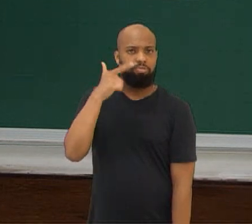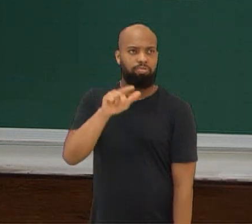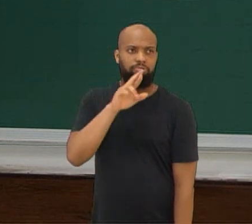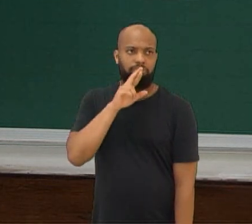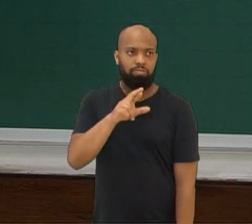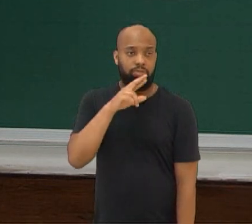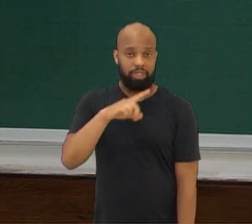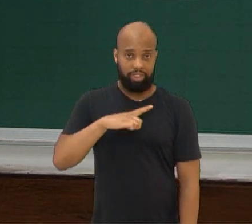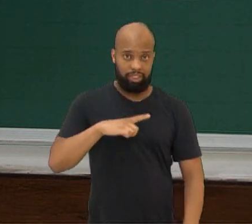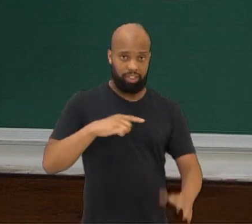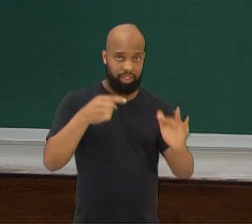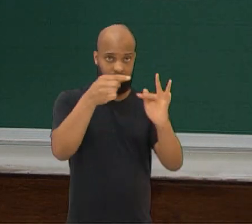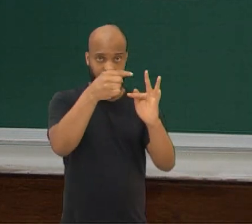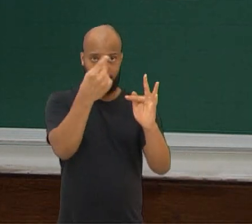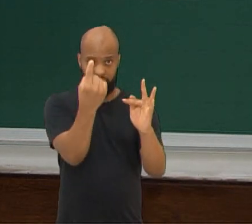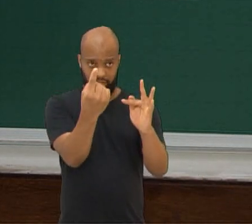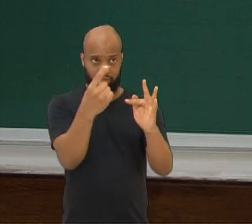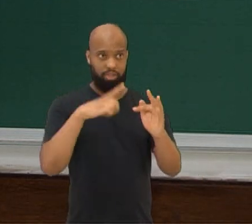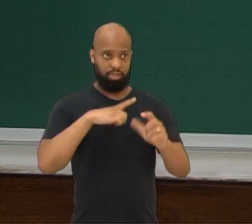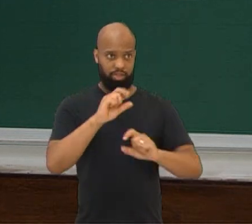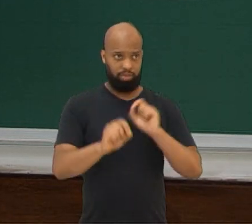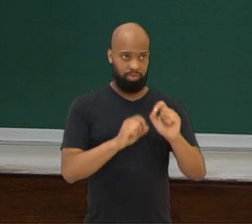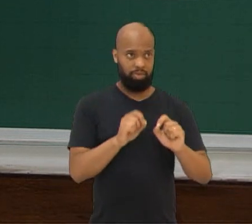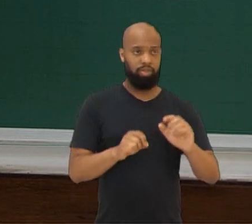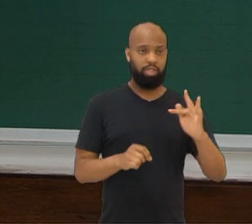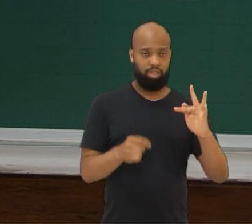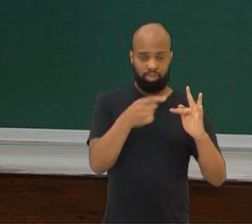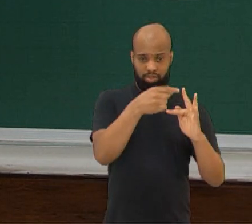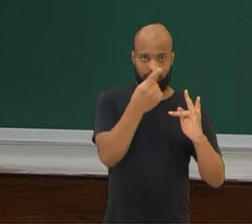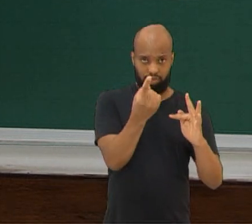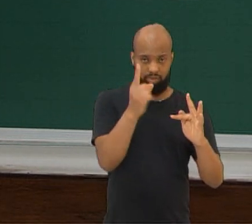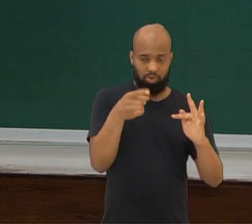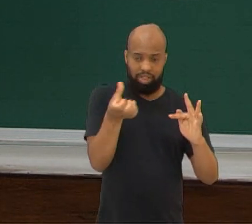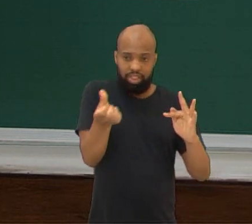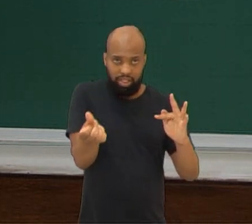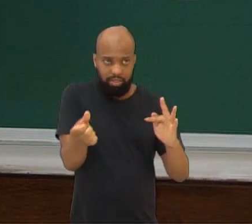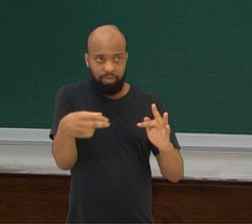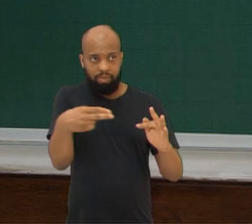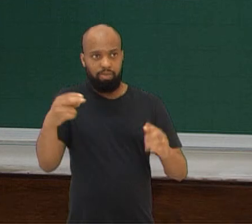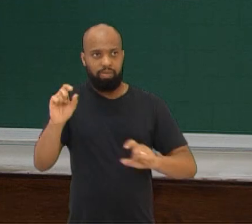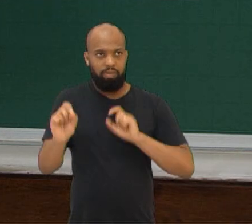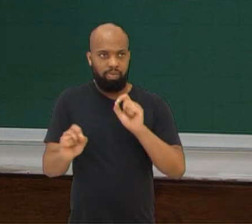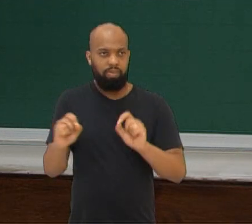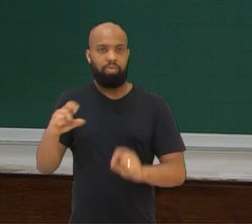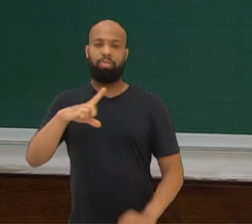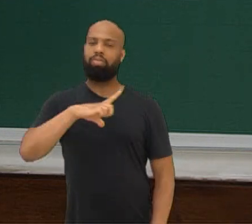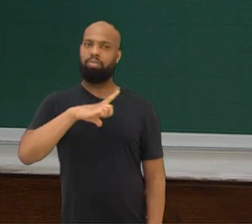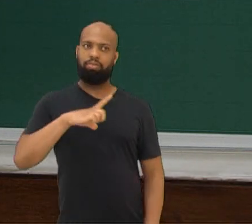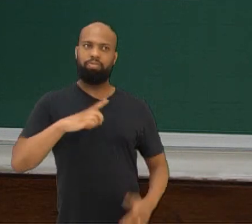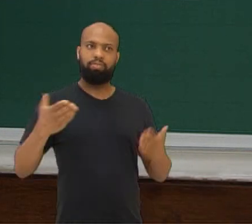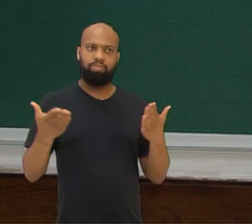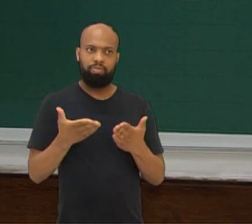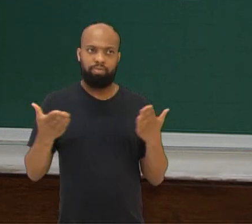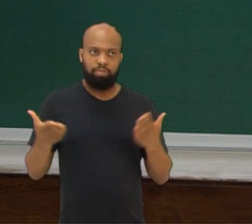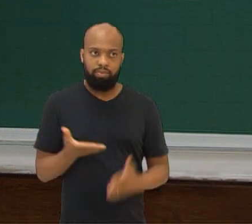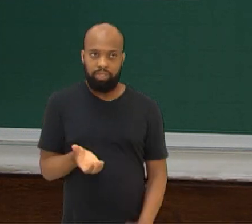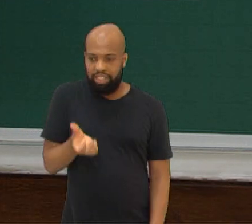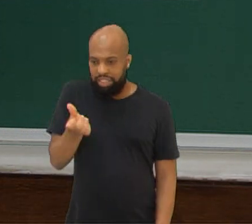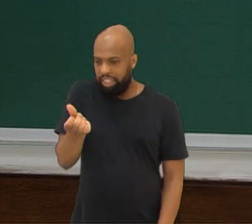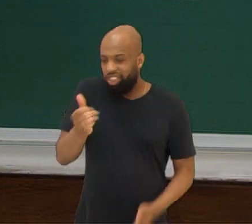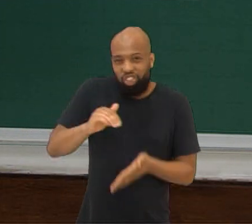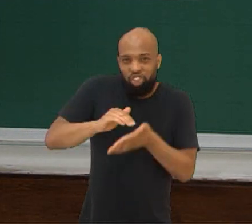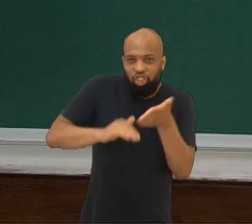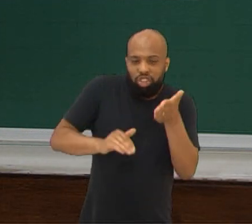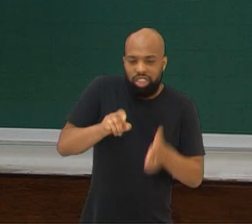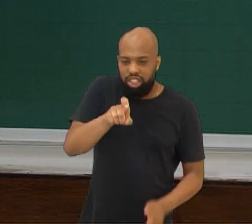venho aqui na função inversa, f de x, f de menos 1, f de 6 igual ao quê? Eu pego o 6, coloco no